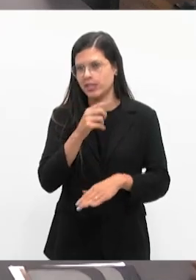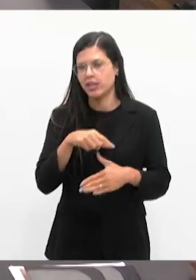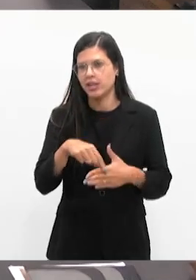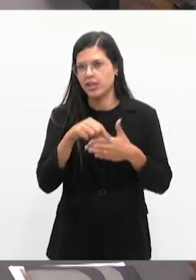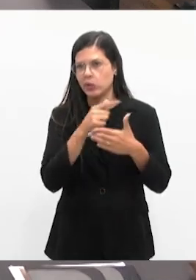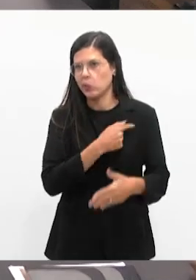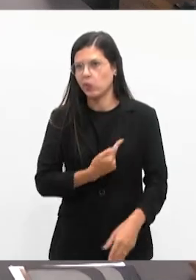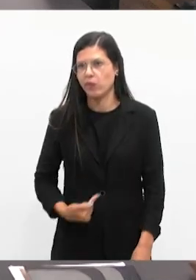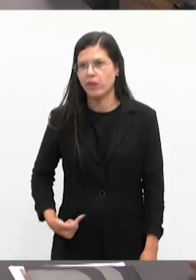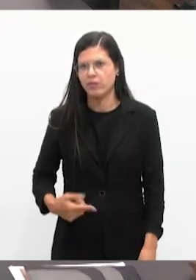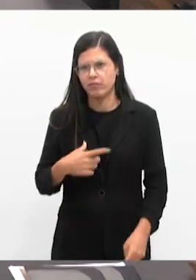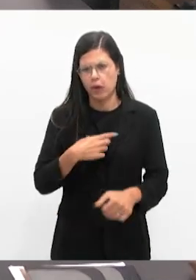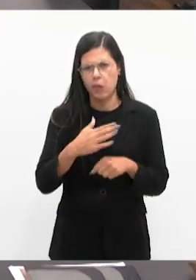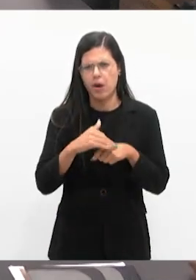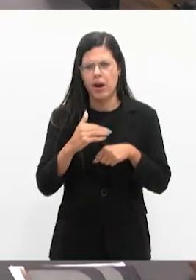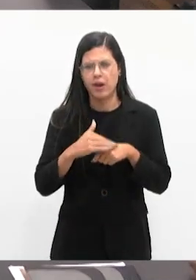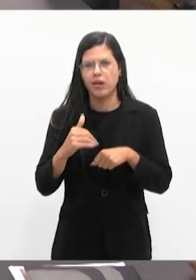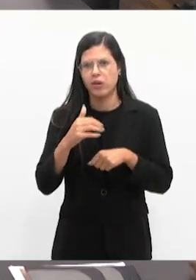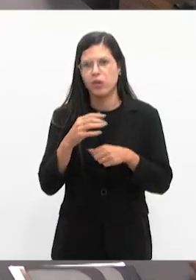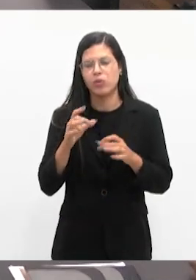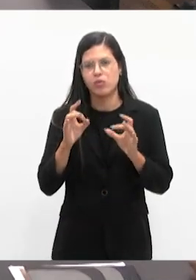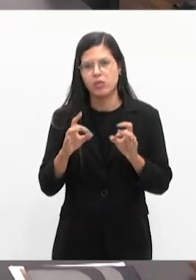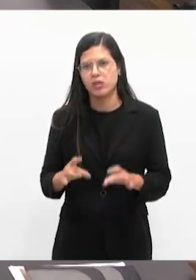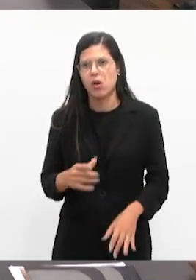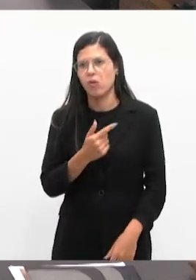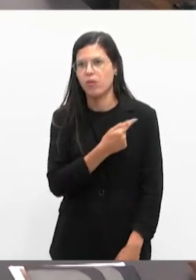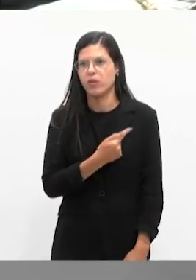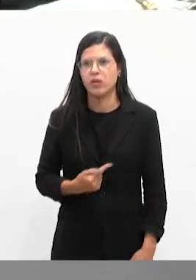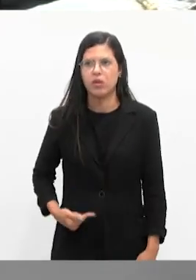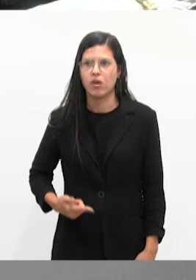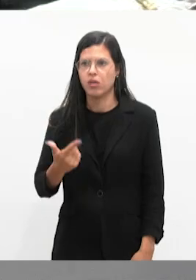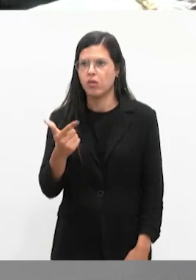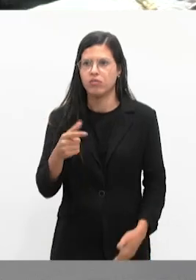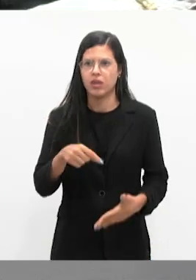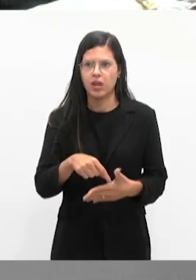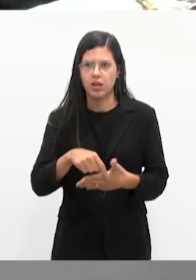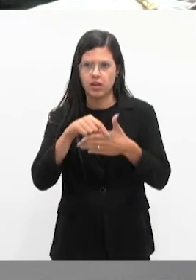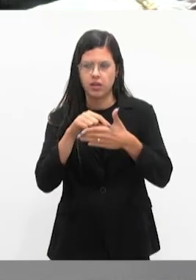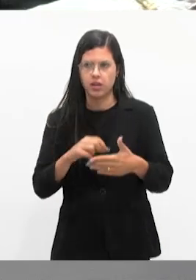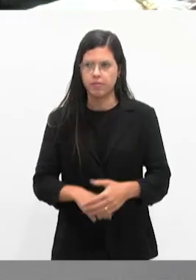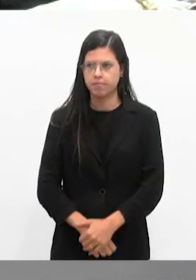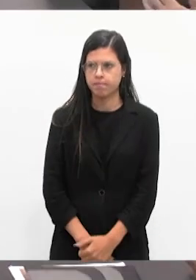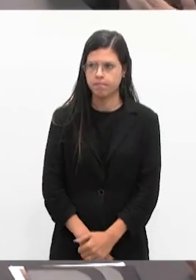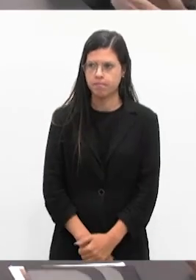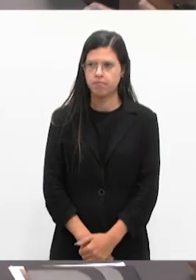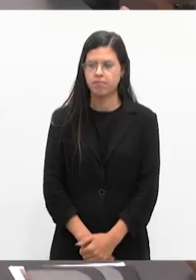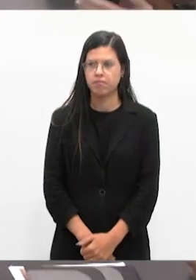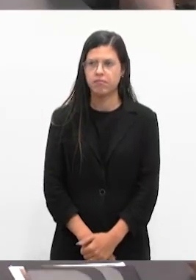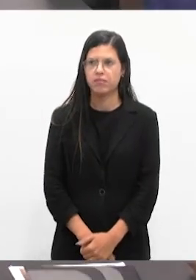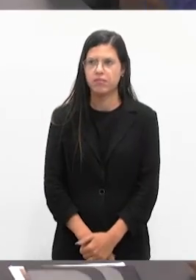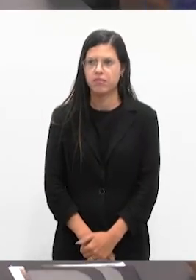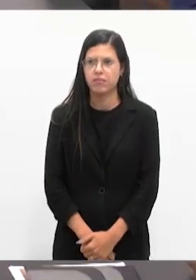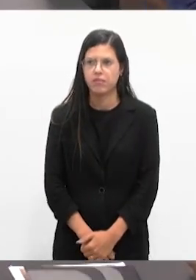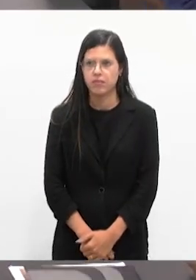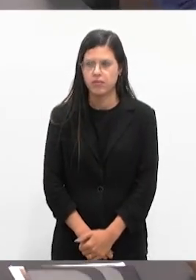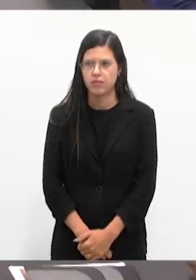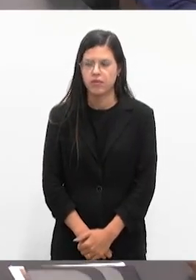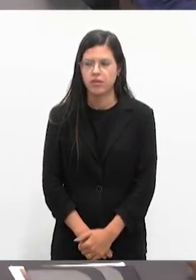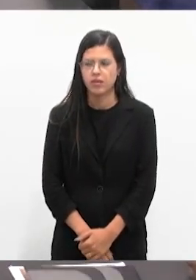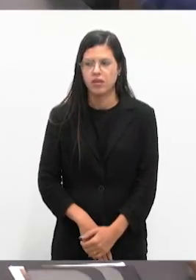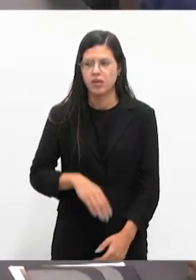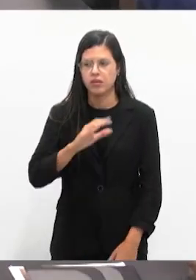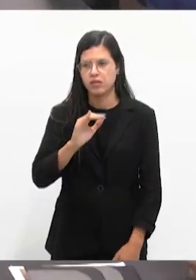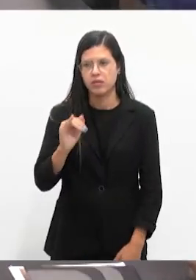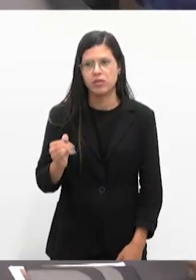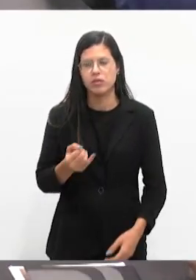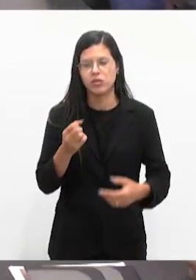governador. Pois é. Então, Não tem líder hoje, que eu saiba, ainda não há tem líder líder. oficial Mas do A governo. CCJ podia Não votar tem- autorizando não o